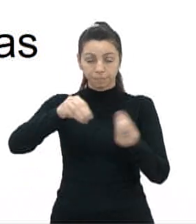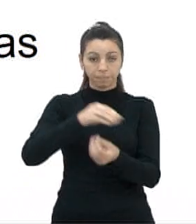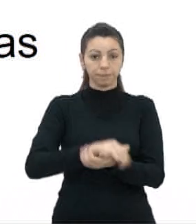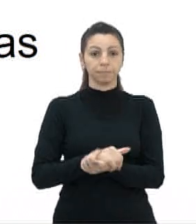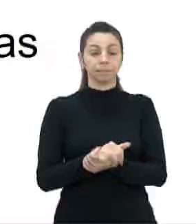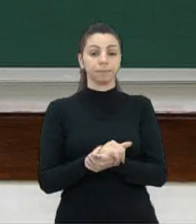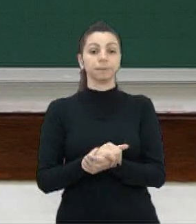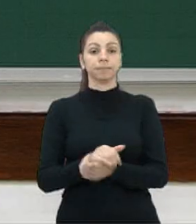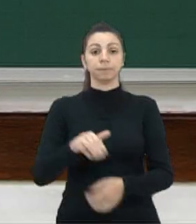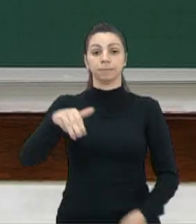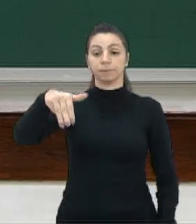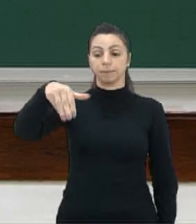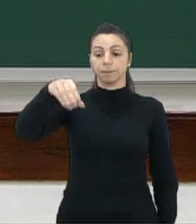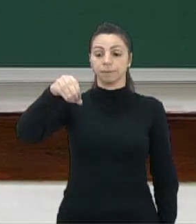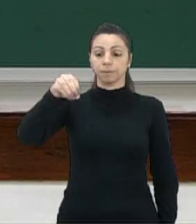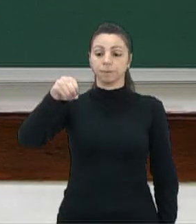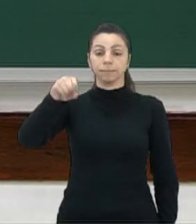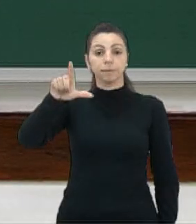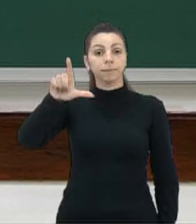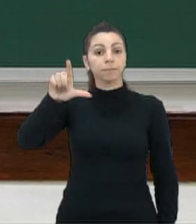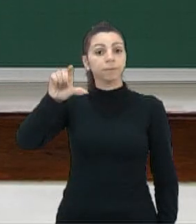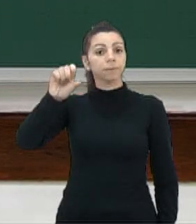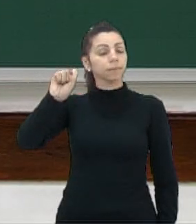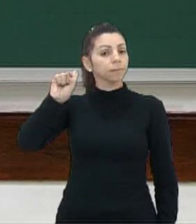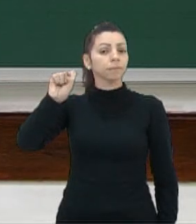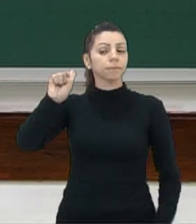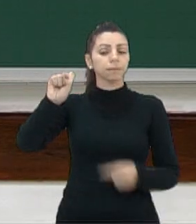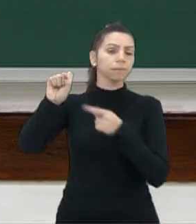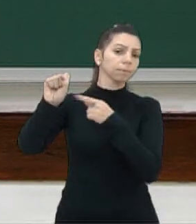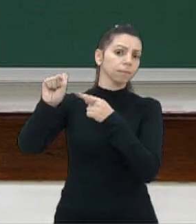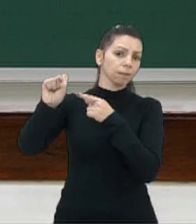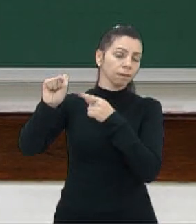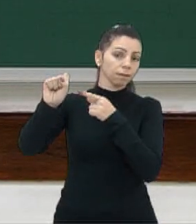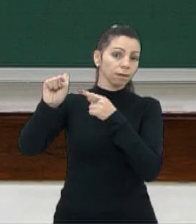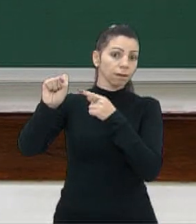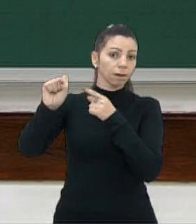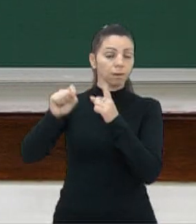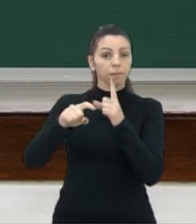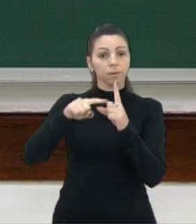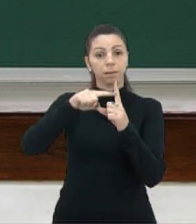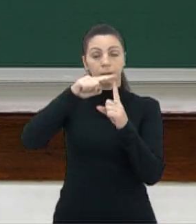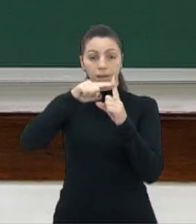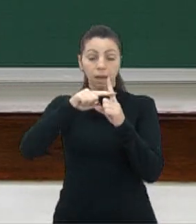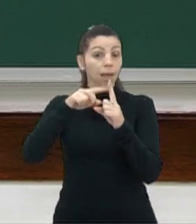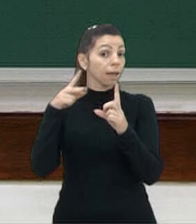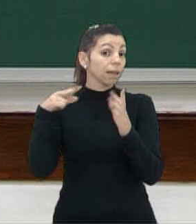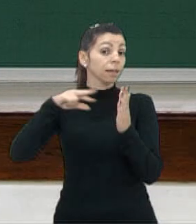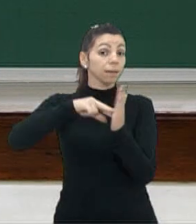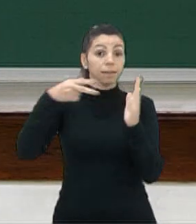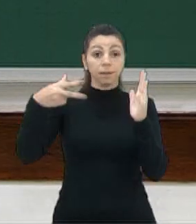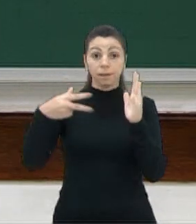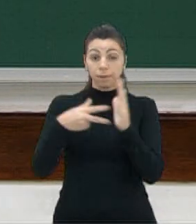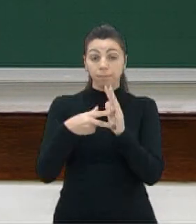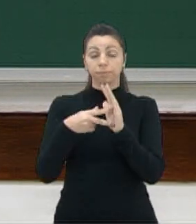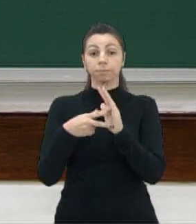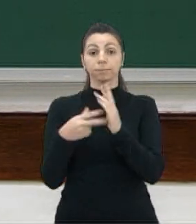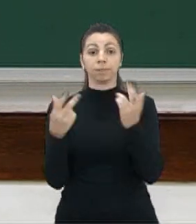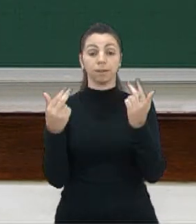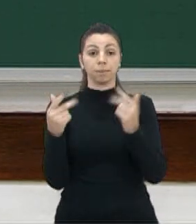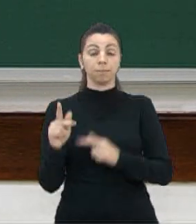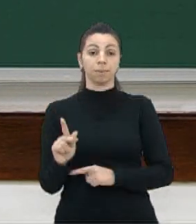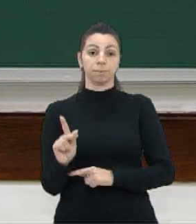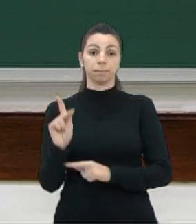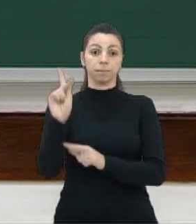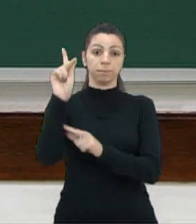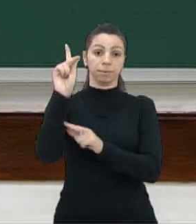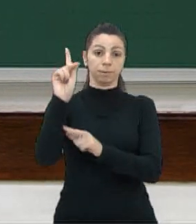mol é uma unidade de medida, da mesma forma que o quilo, tá? Xícaras, dúzias, então